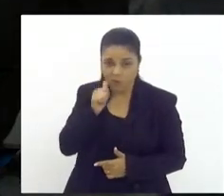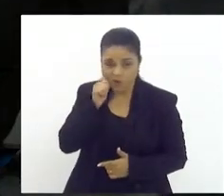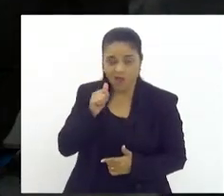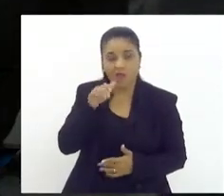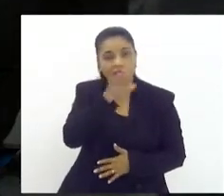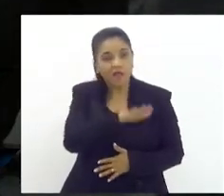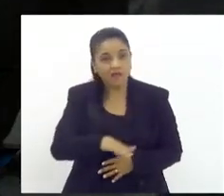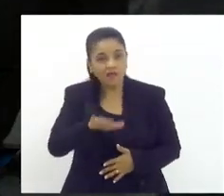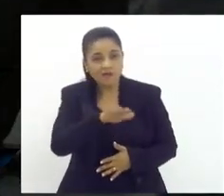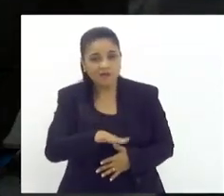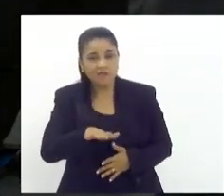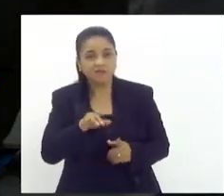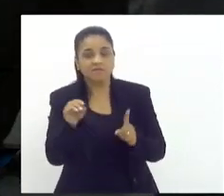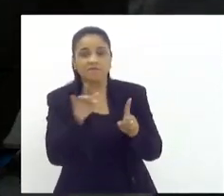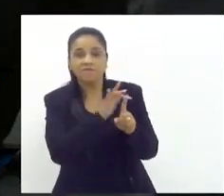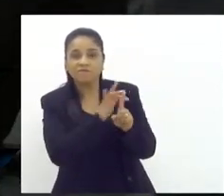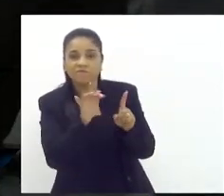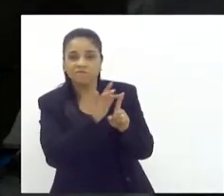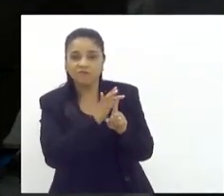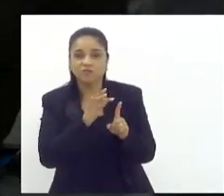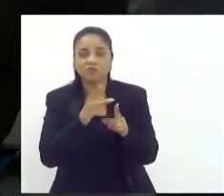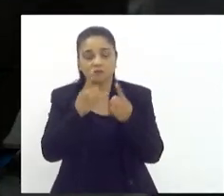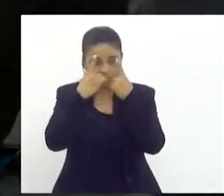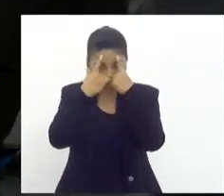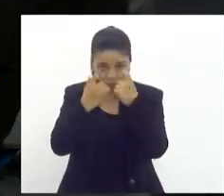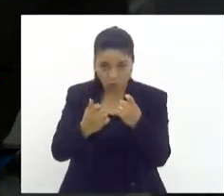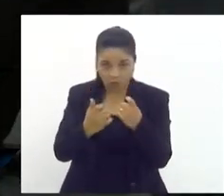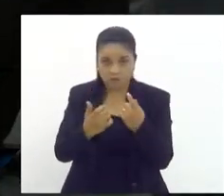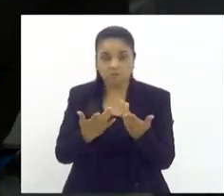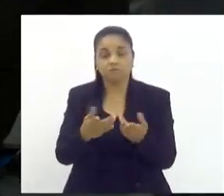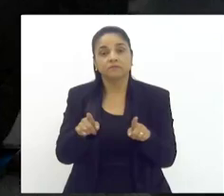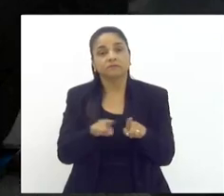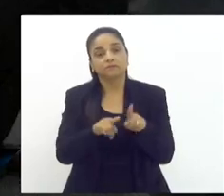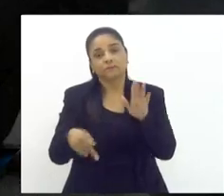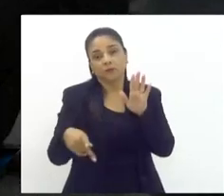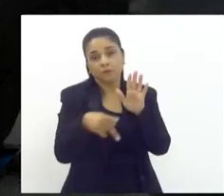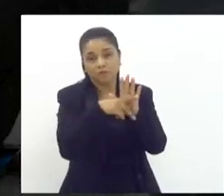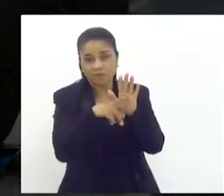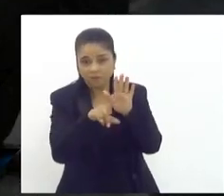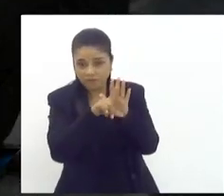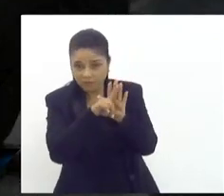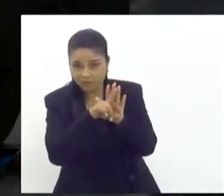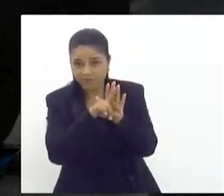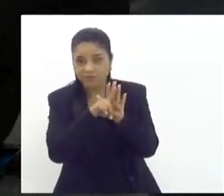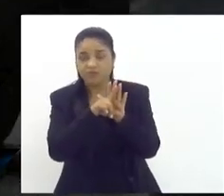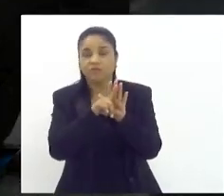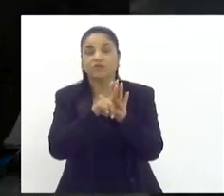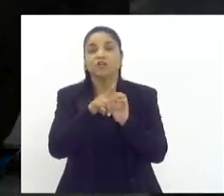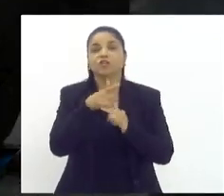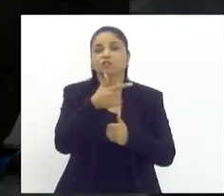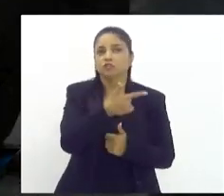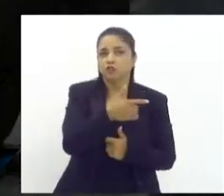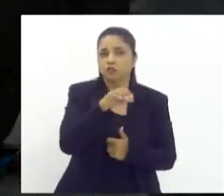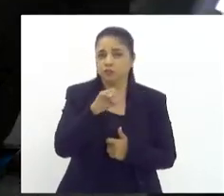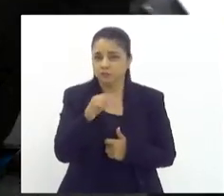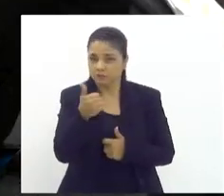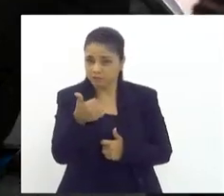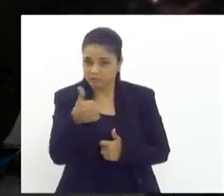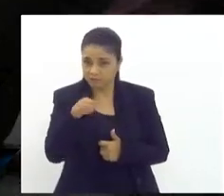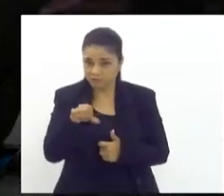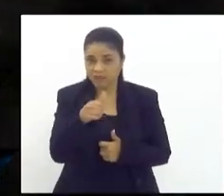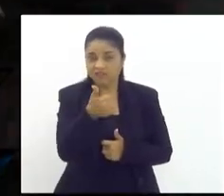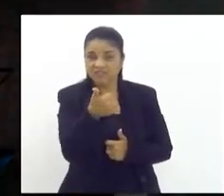de violência e dar outros providências outro projeto também senhor presidente que tramita de 2019 o projeto